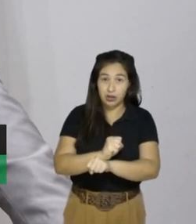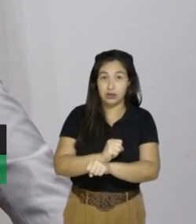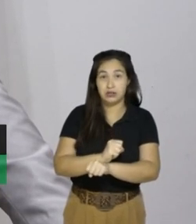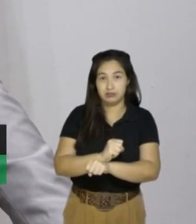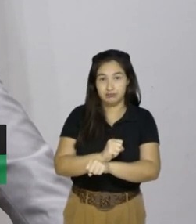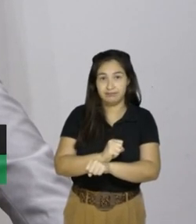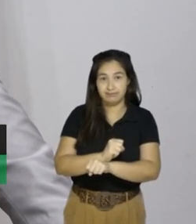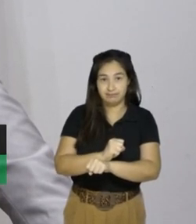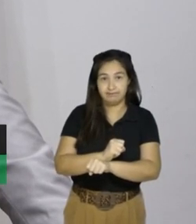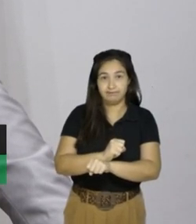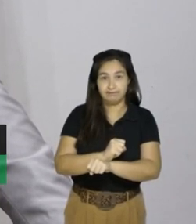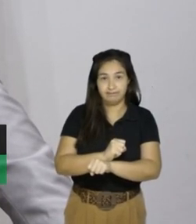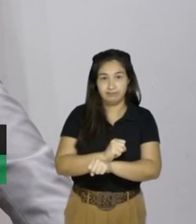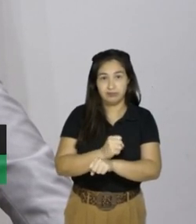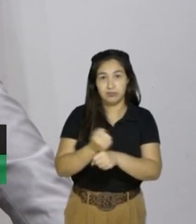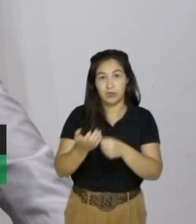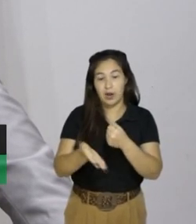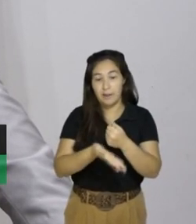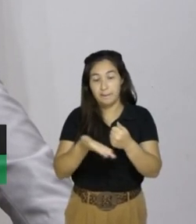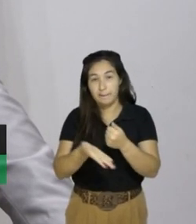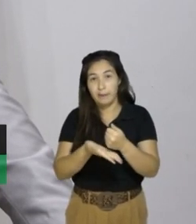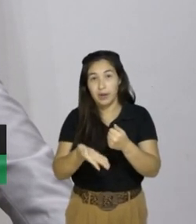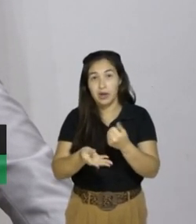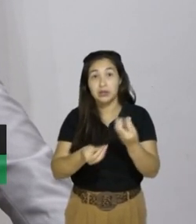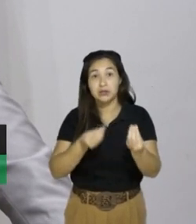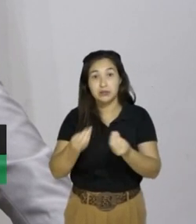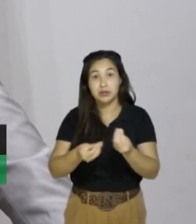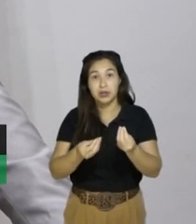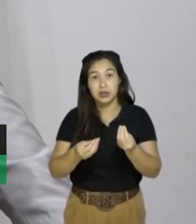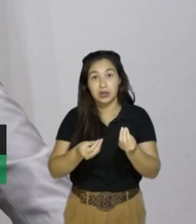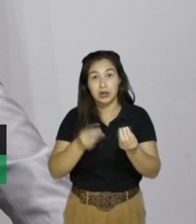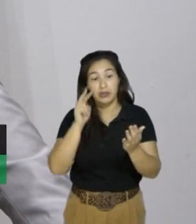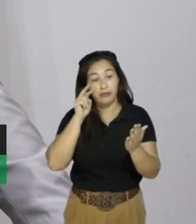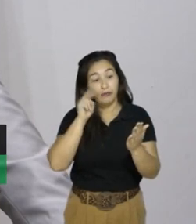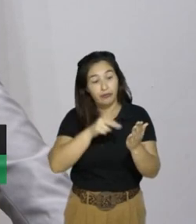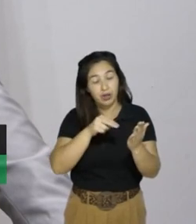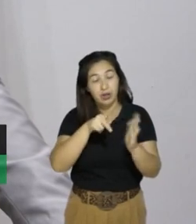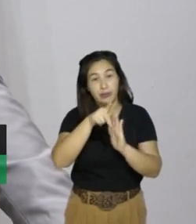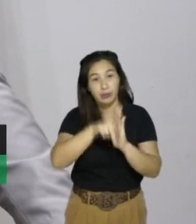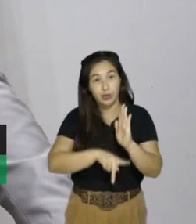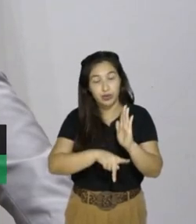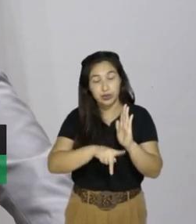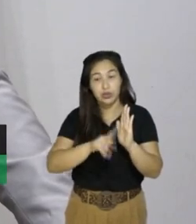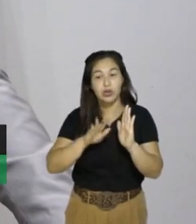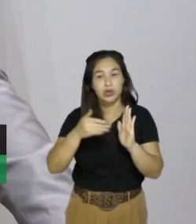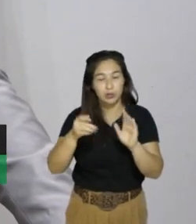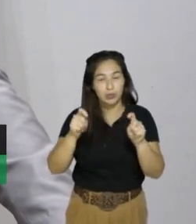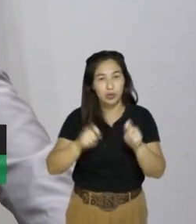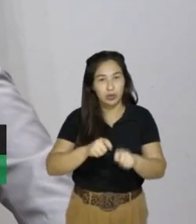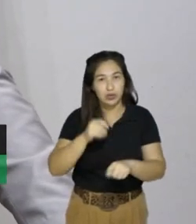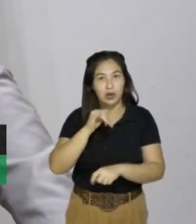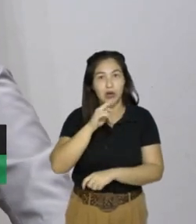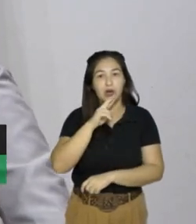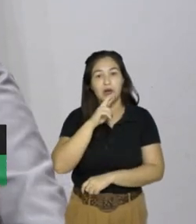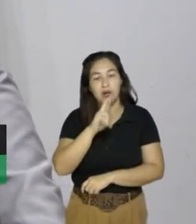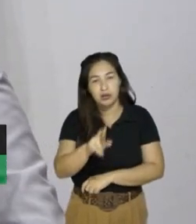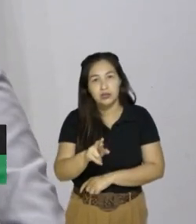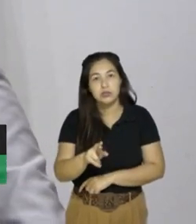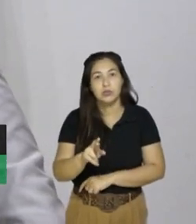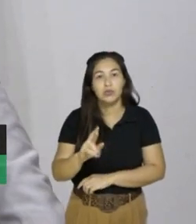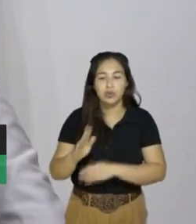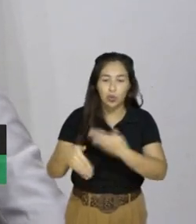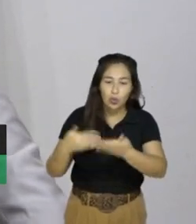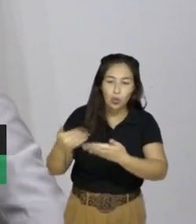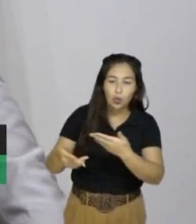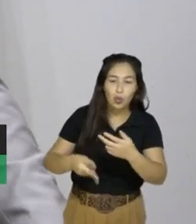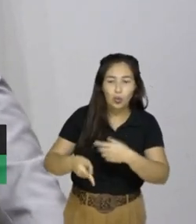estar totalmente baseadas naquilo do que está escrito no projeto tão logo ele chega Nessa casa então logo começa a tramitação tão logo começa as discussões